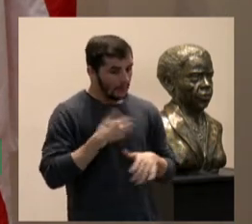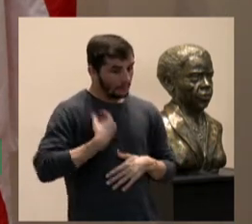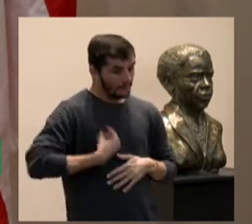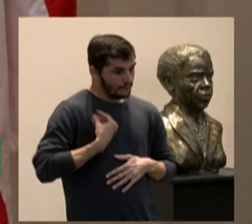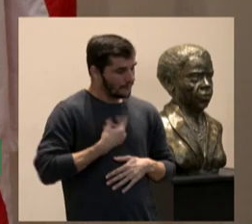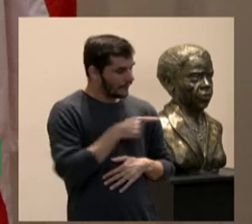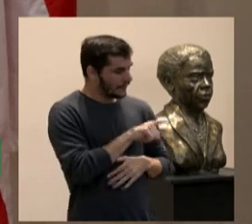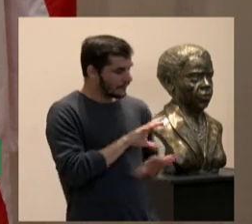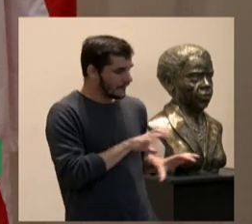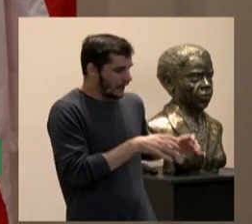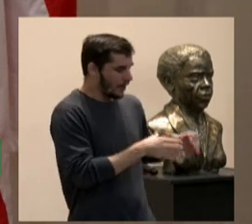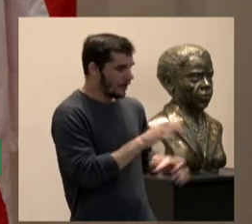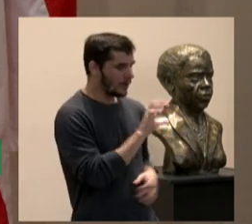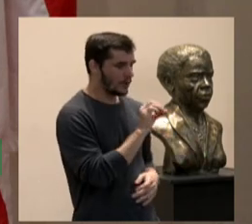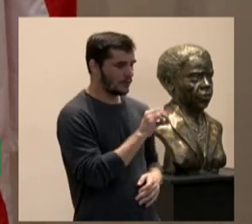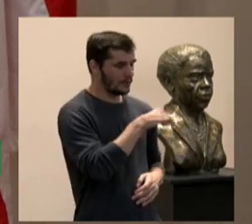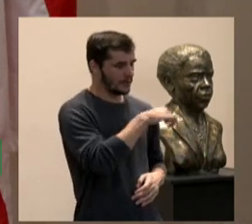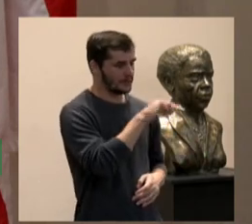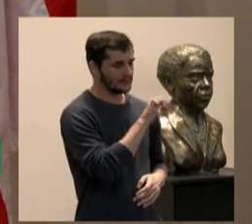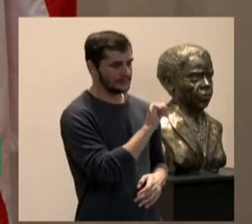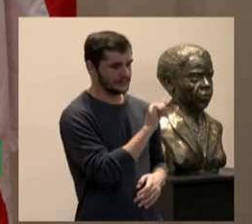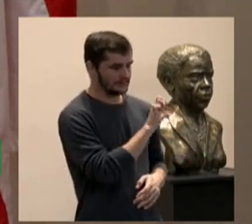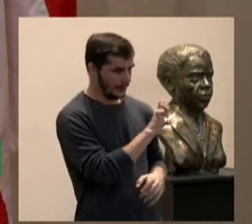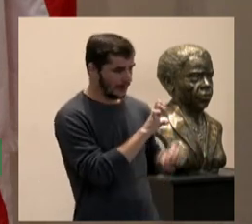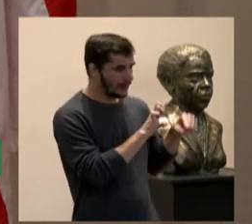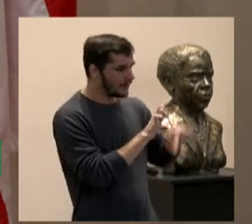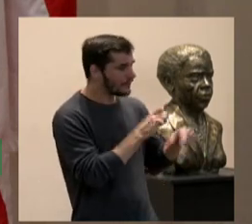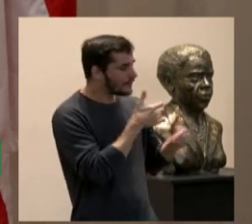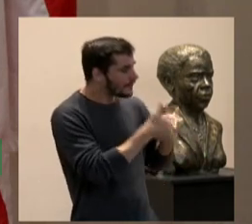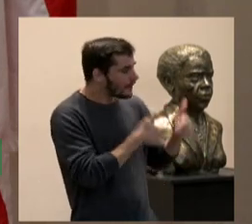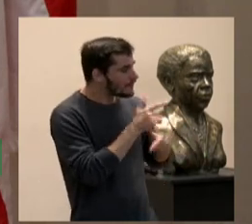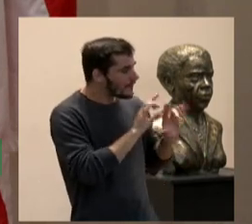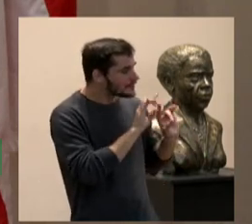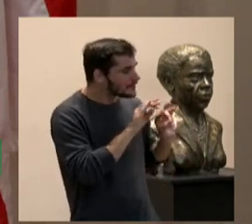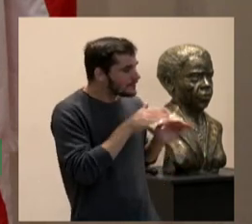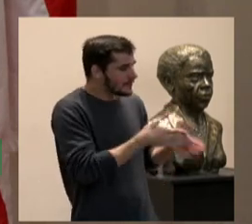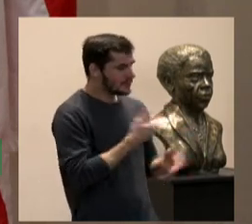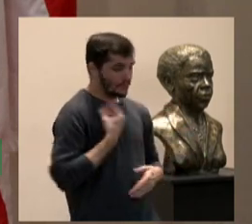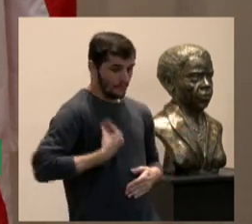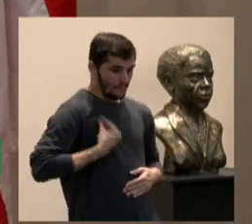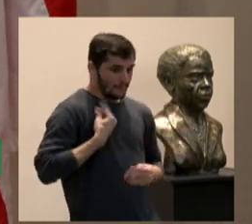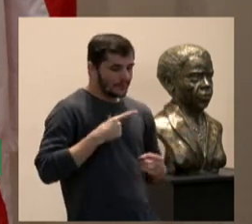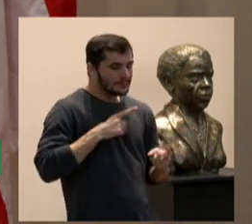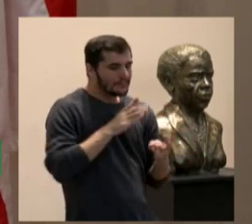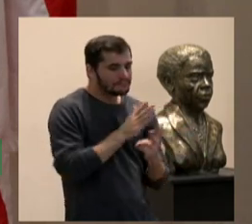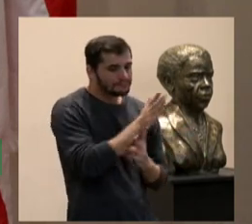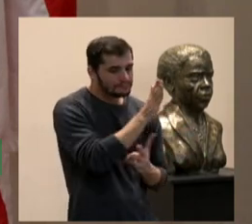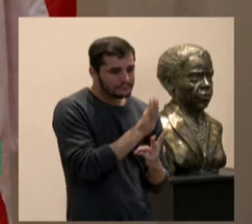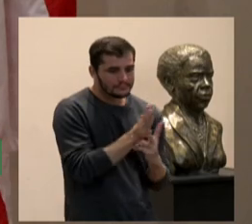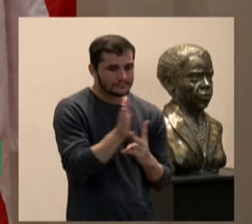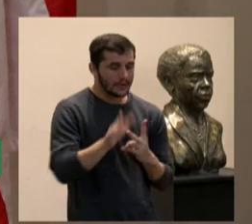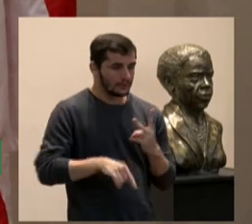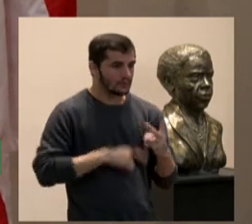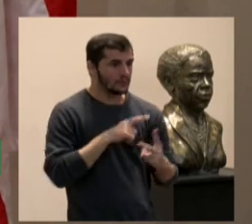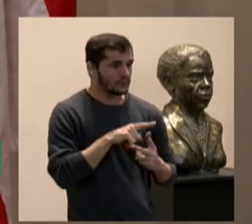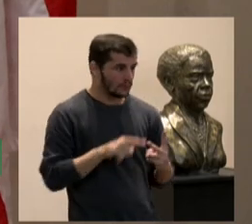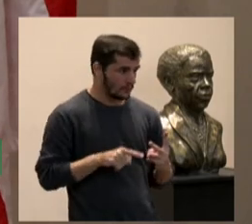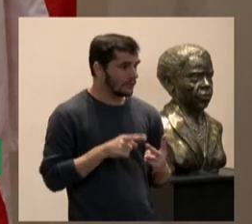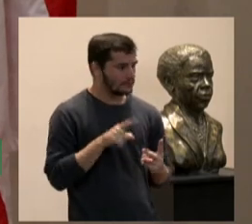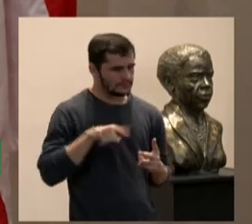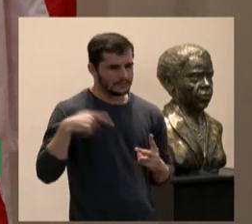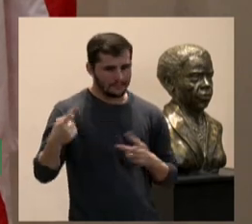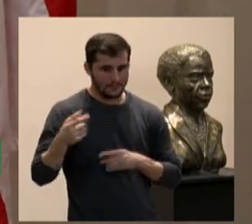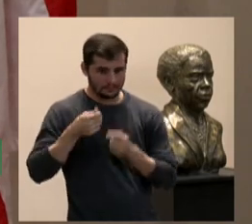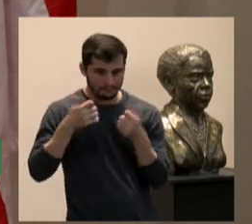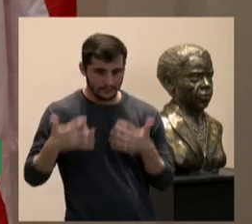CONAI, a partir do trabalho específico de dois eixos da CONAI, que eu já vou explicar um pouquinho melhor aqui, e, ao